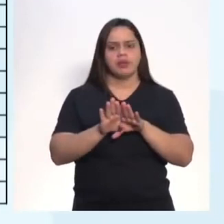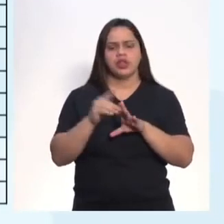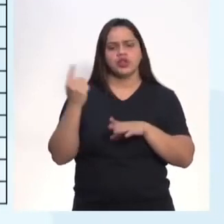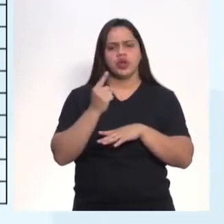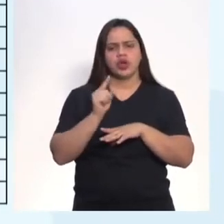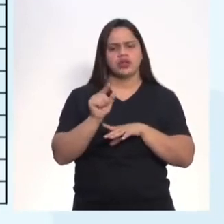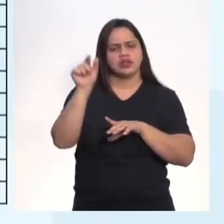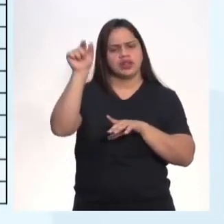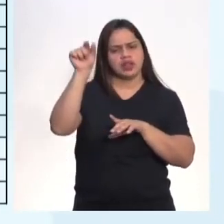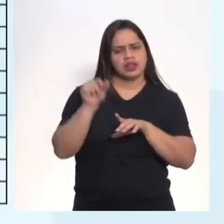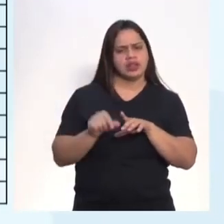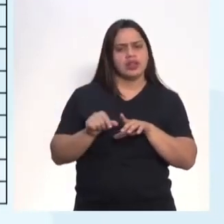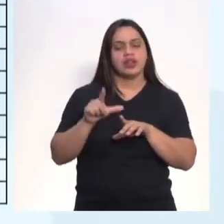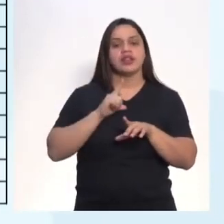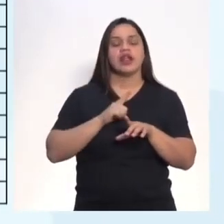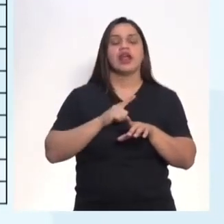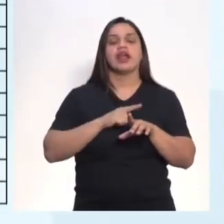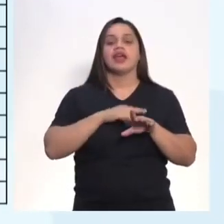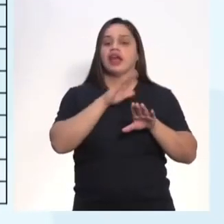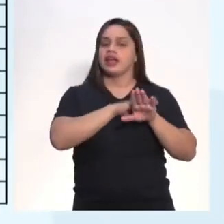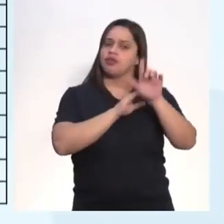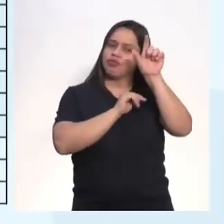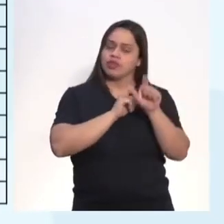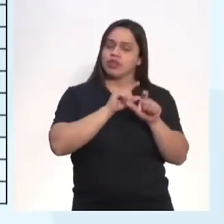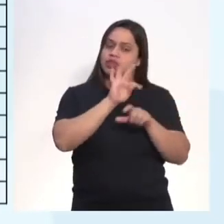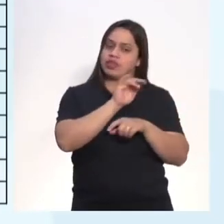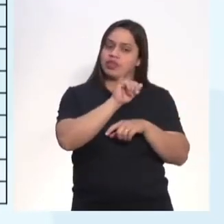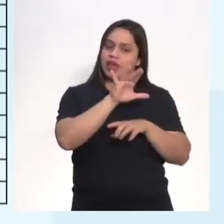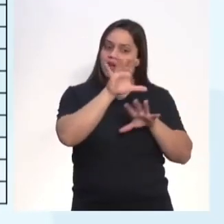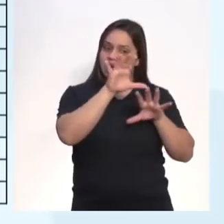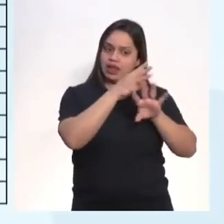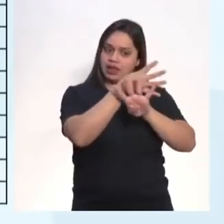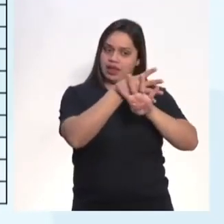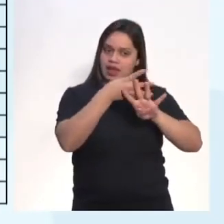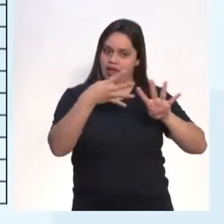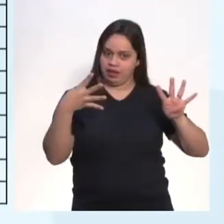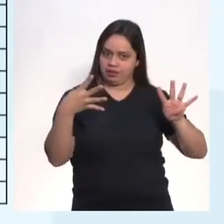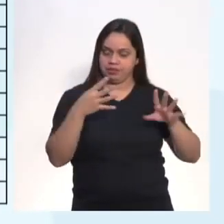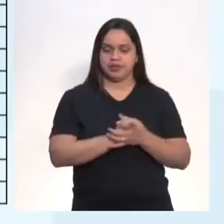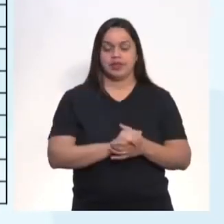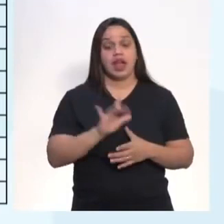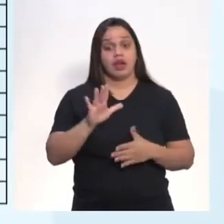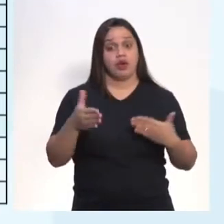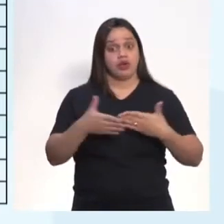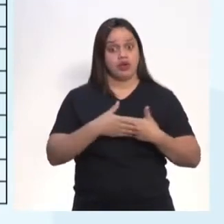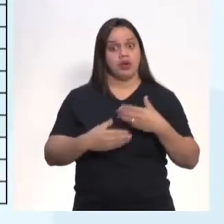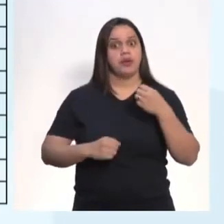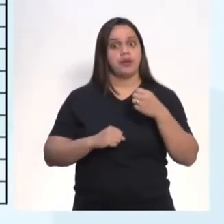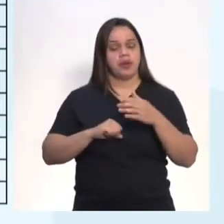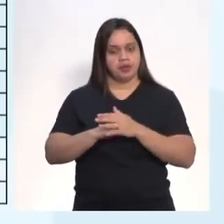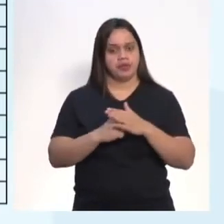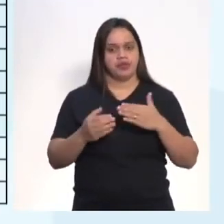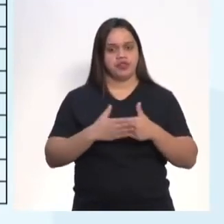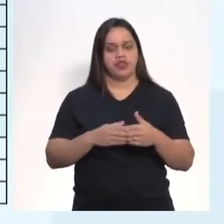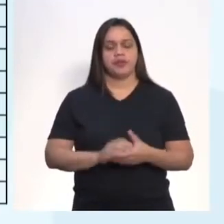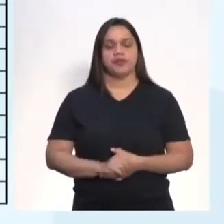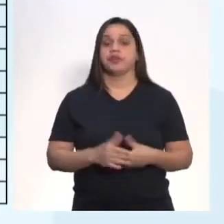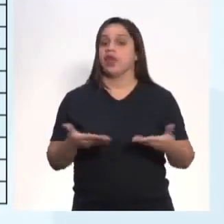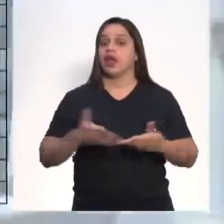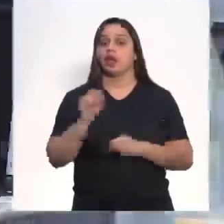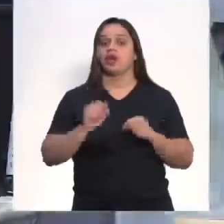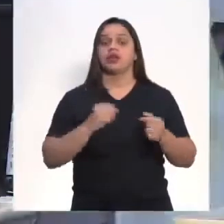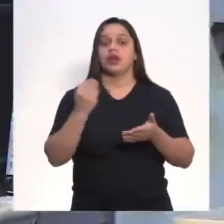lá. Fechou? Então, conseguiram anotar? Aí, pode parar o chat agora. Aí agora eles estão